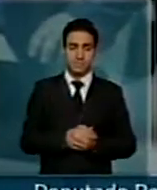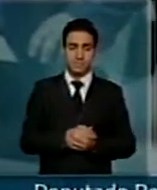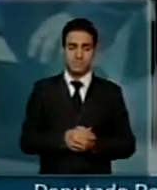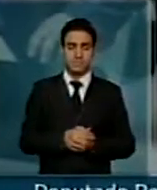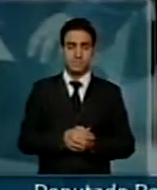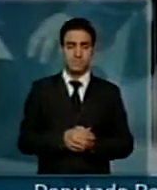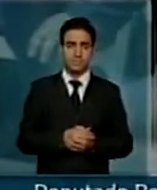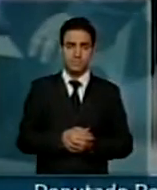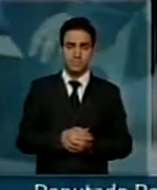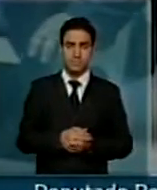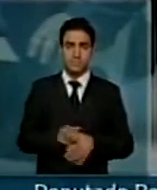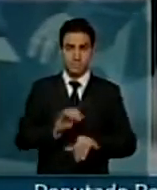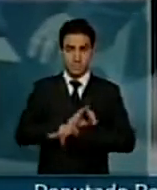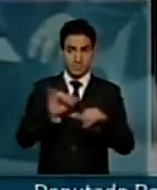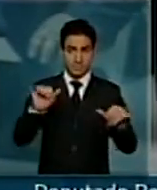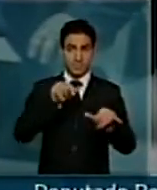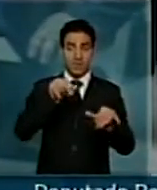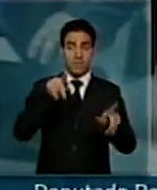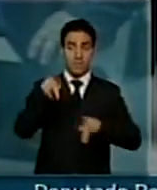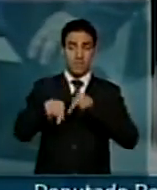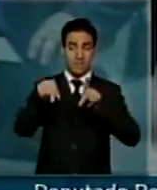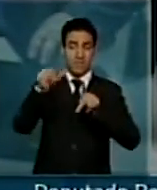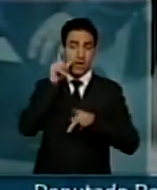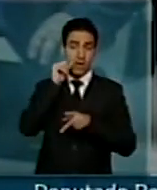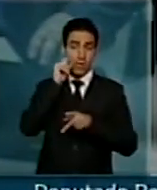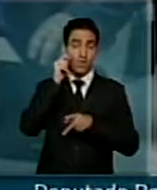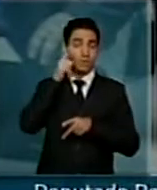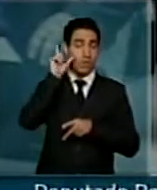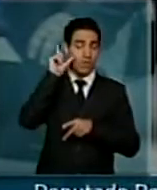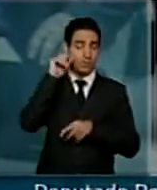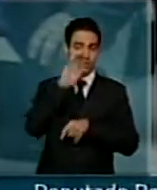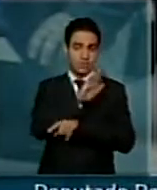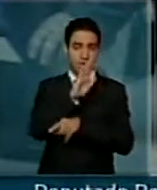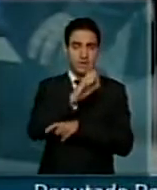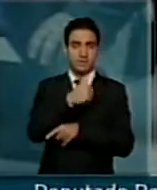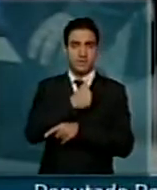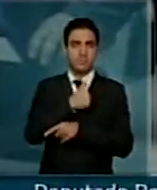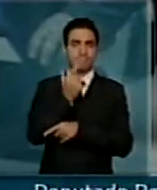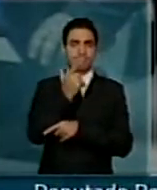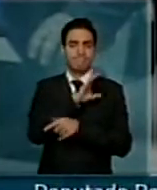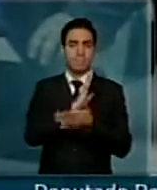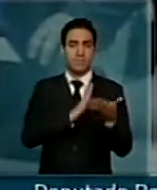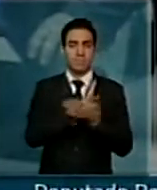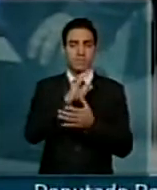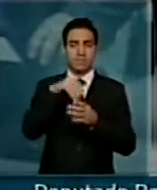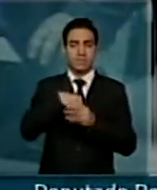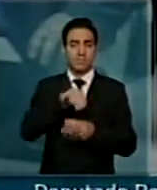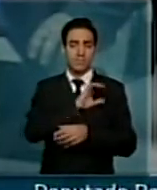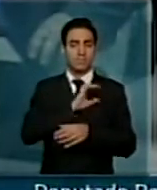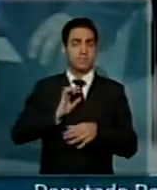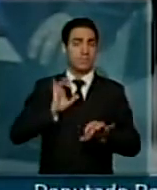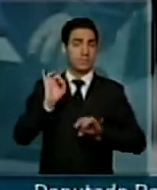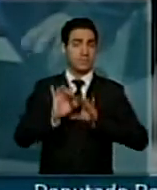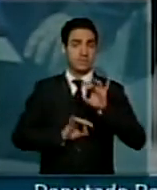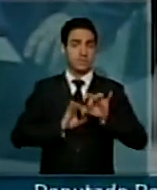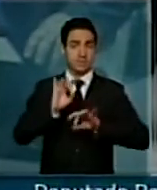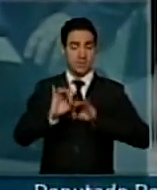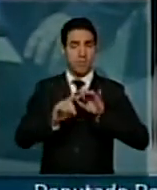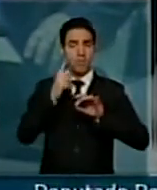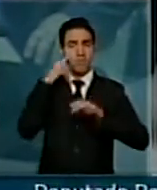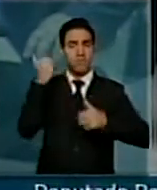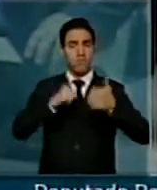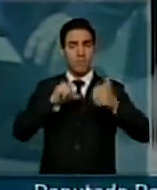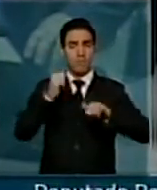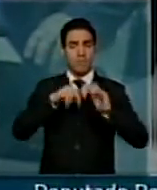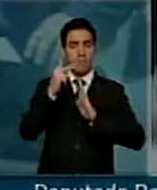comunicar ao povo de Alagoas que na tarde de ontem tive a honra de aprovar na comissão especial que analisa o